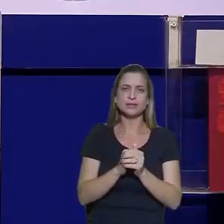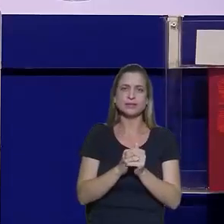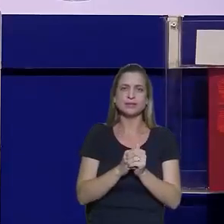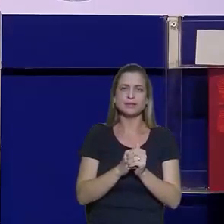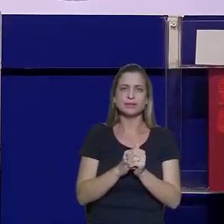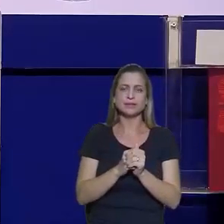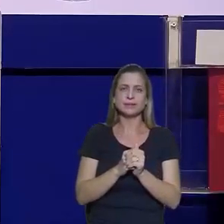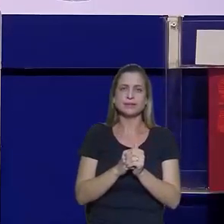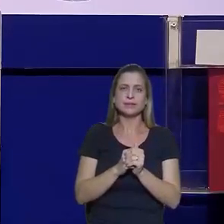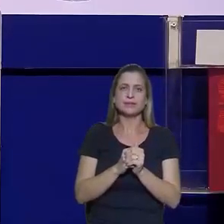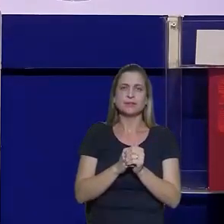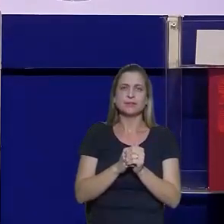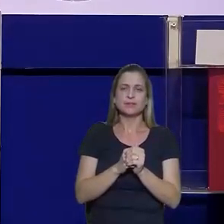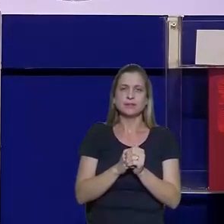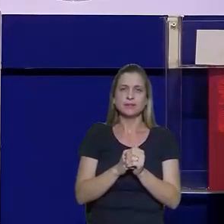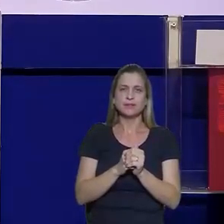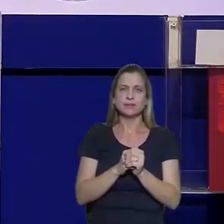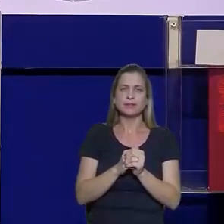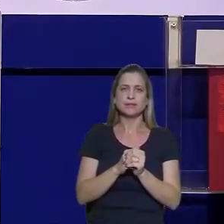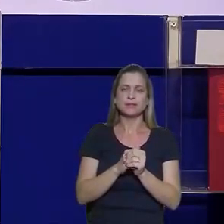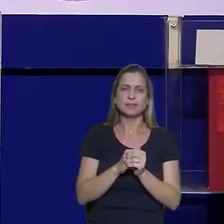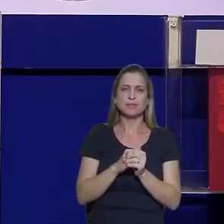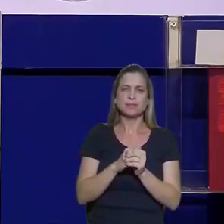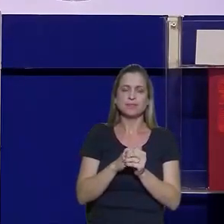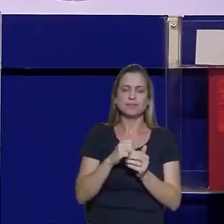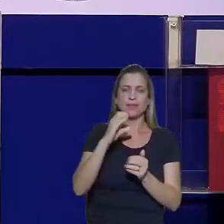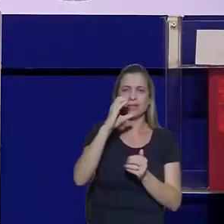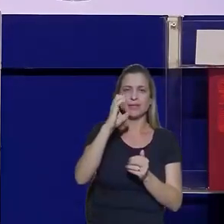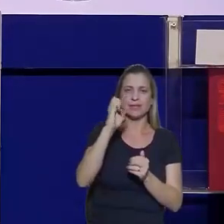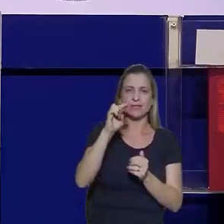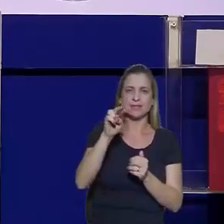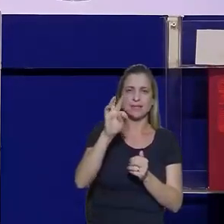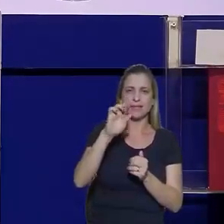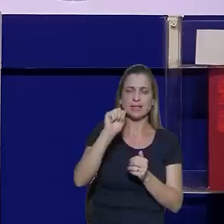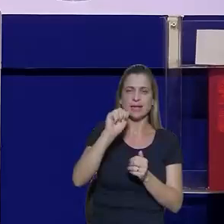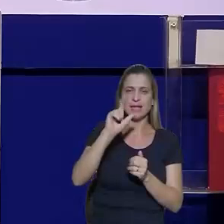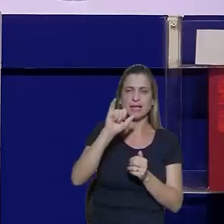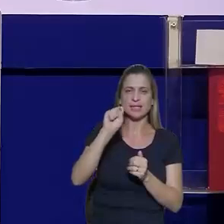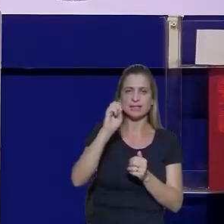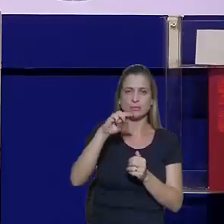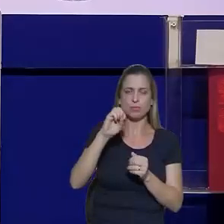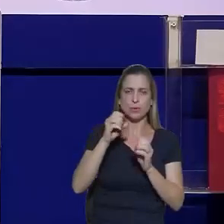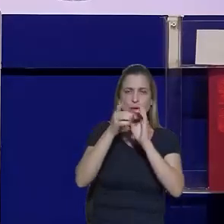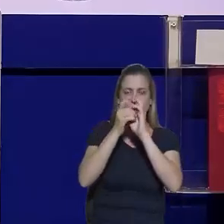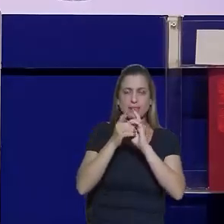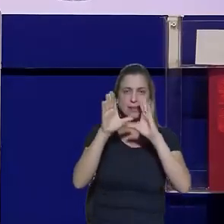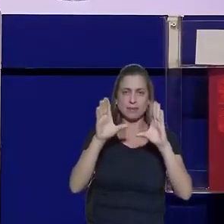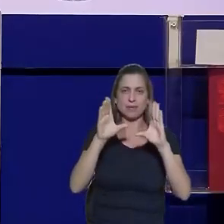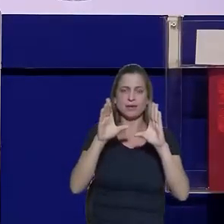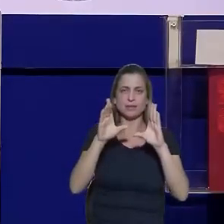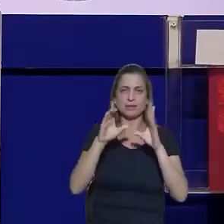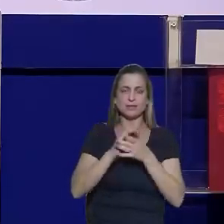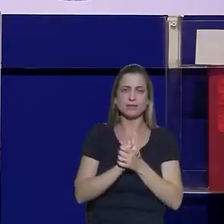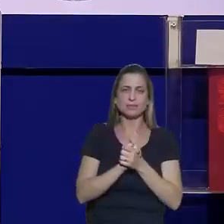de, jocosamente, ela chamava de centralismo democrático, né? A gente sabe o que é o centralismo